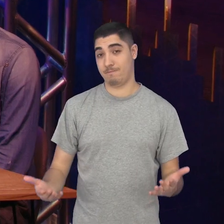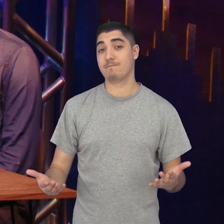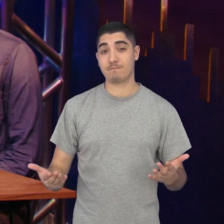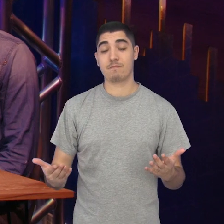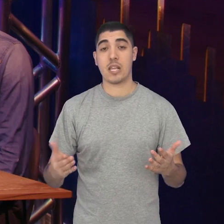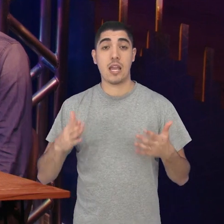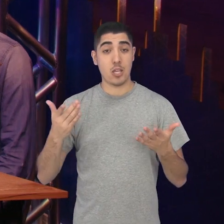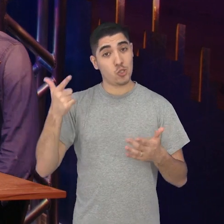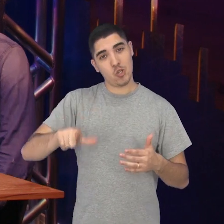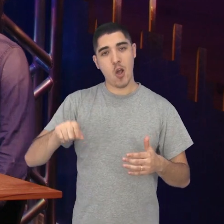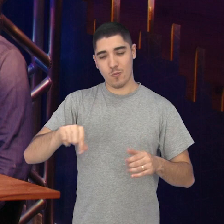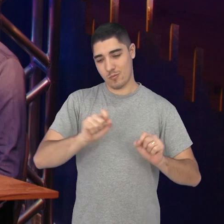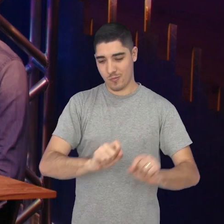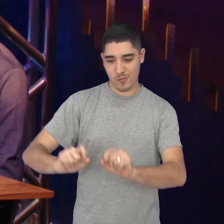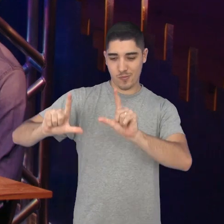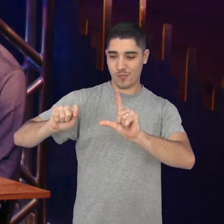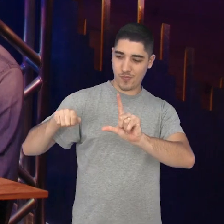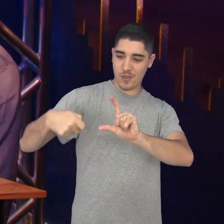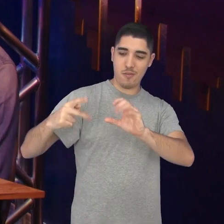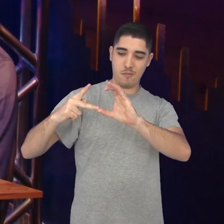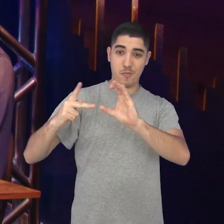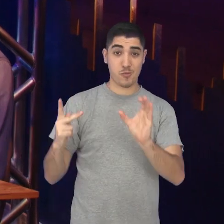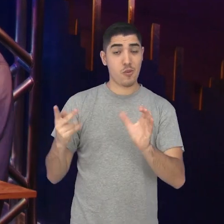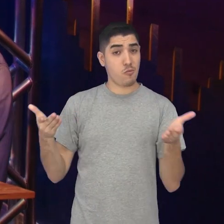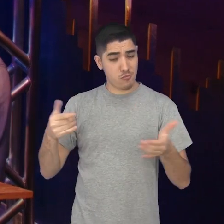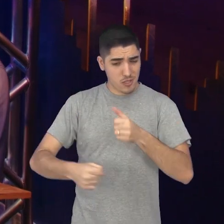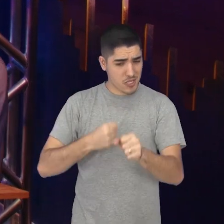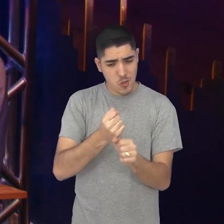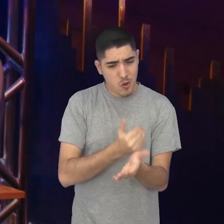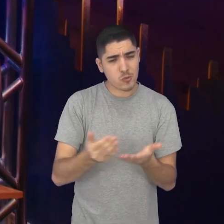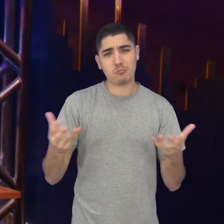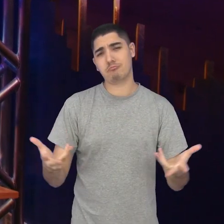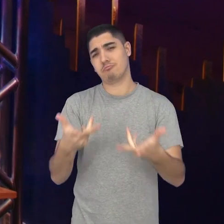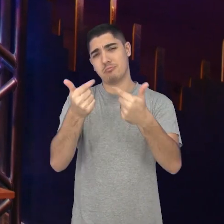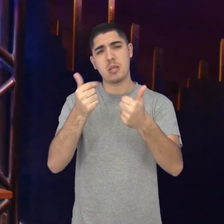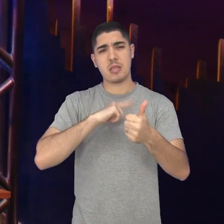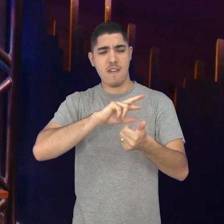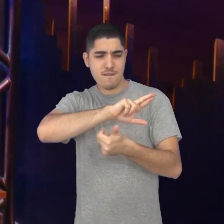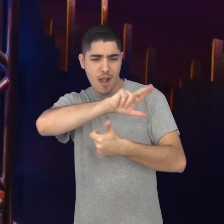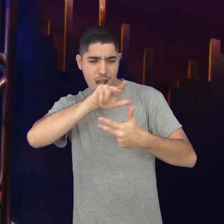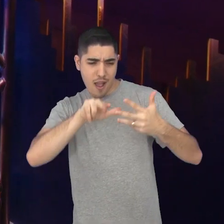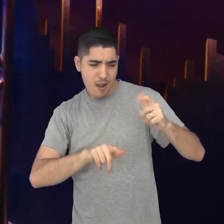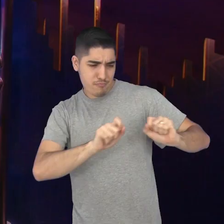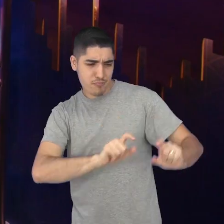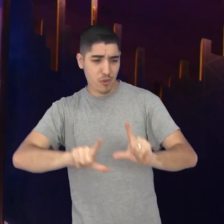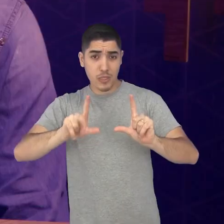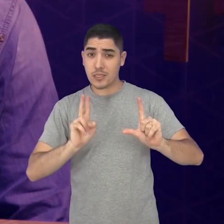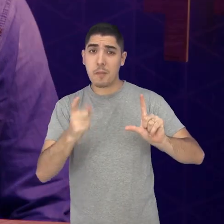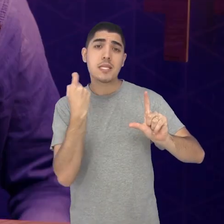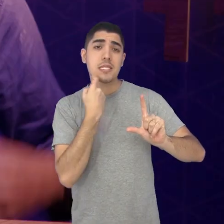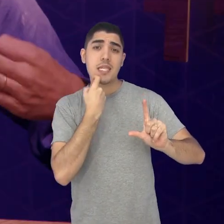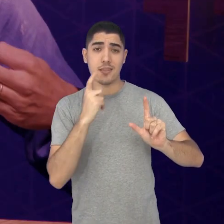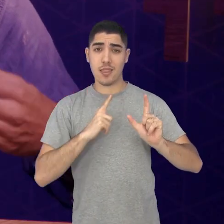É isso aí, galera. Mais um Pode Ser. A gente tá começando o ano bem, hein, Vic? Vários programas por aí. Toda sexta-feira um programa